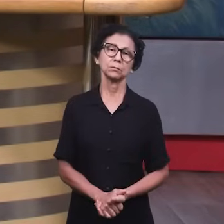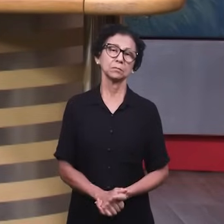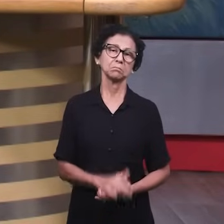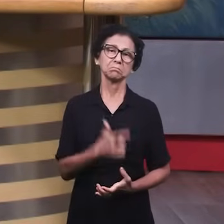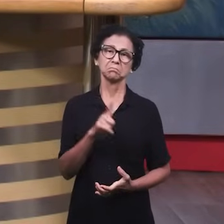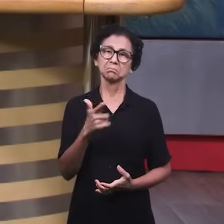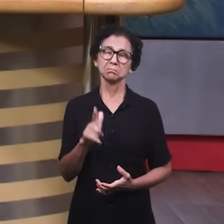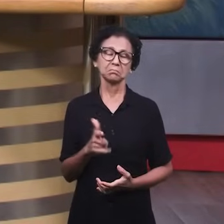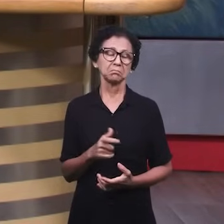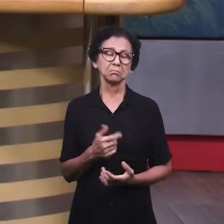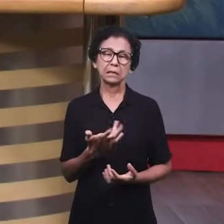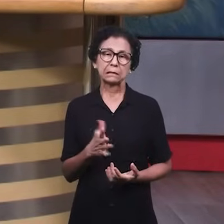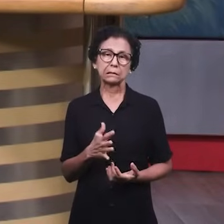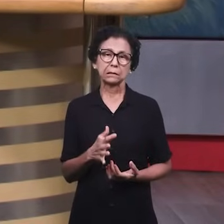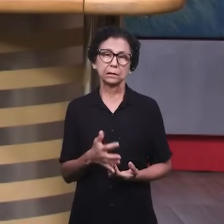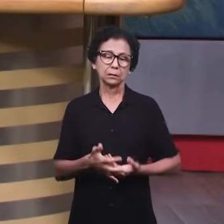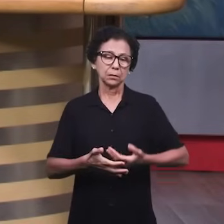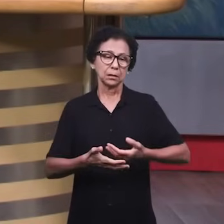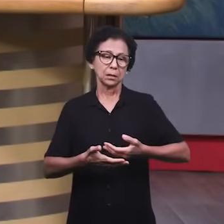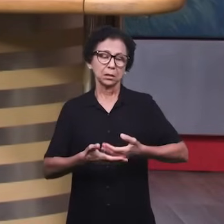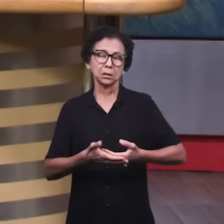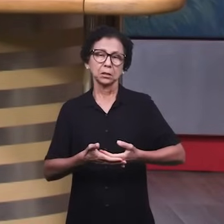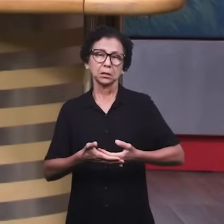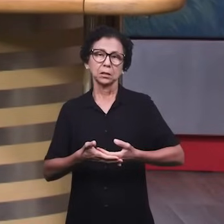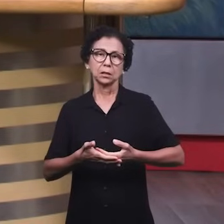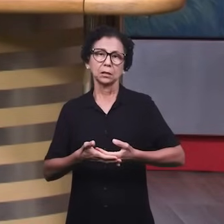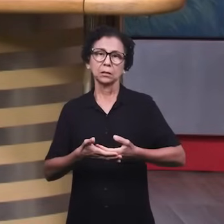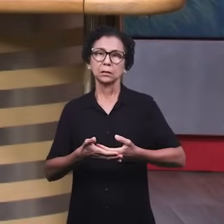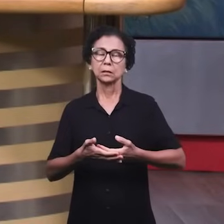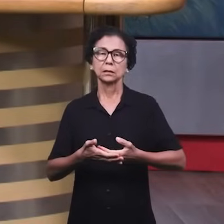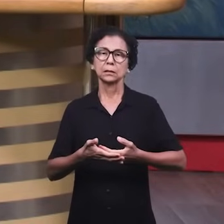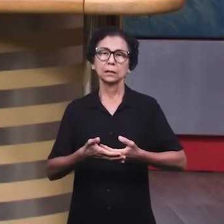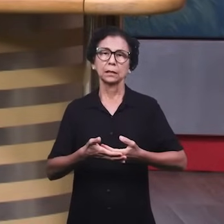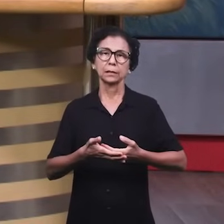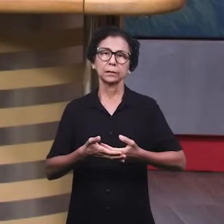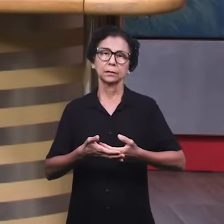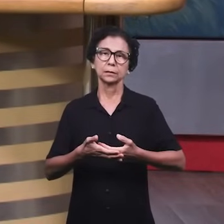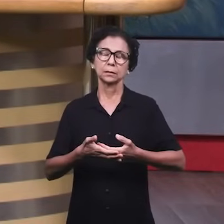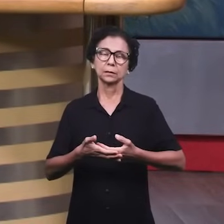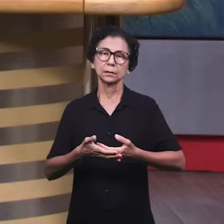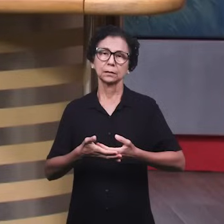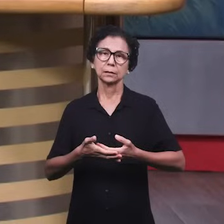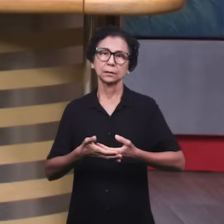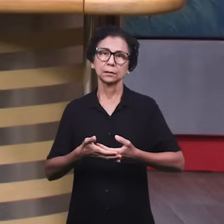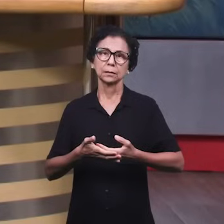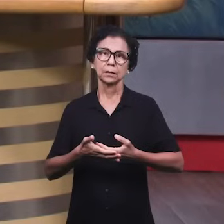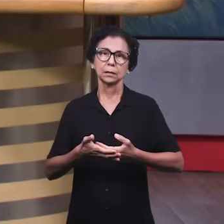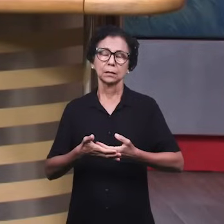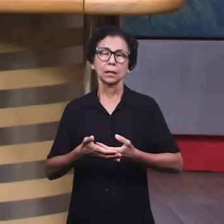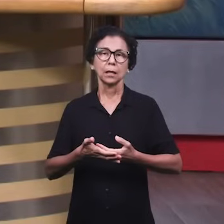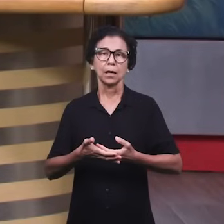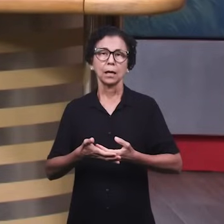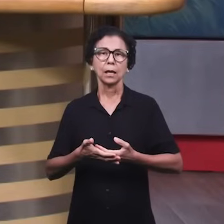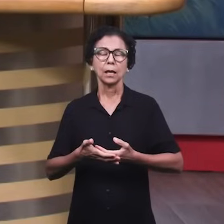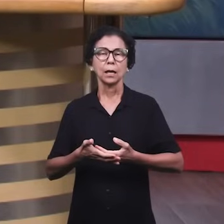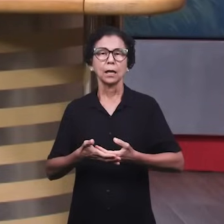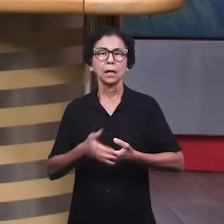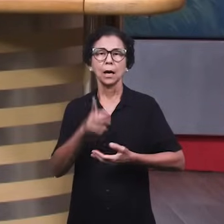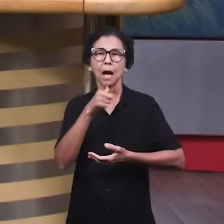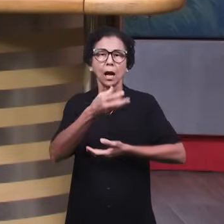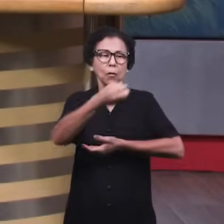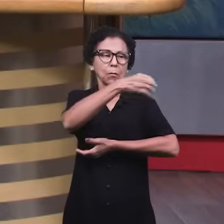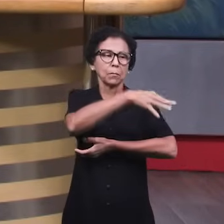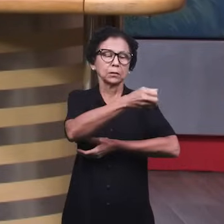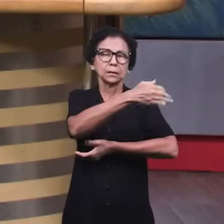consagrado e ele como adulto sendo batizado é muito importante é e o culto é um como todo